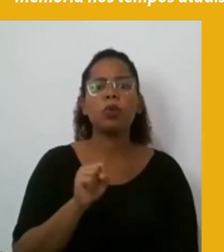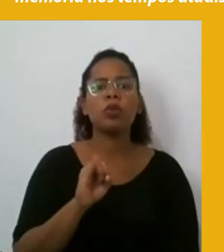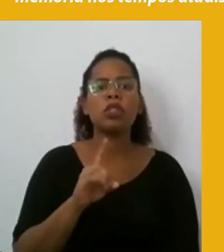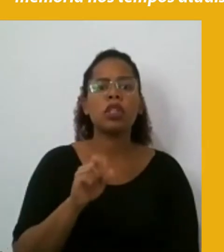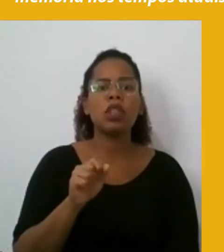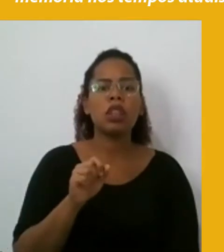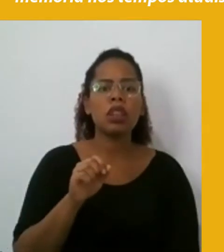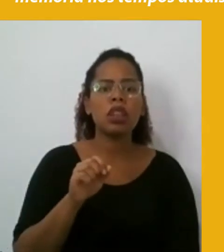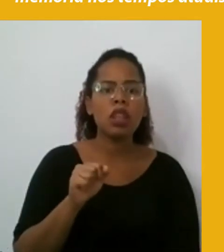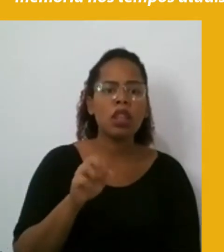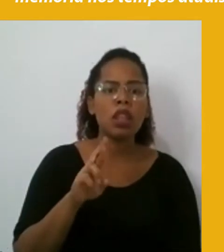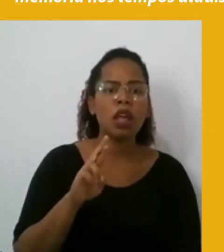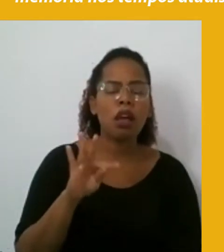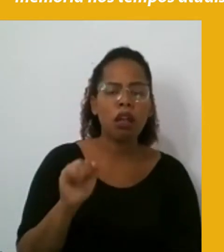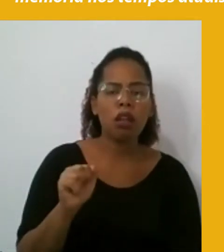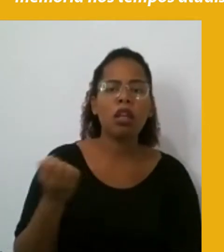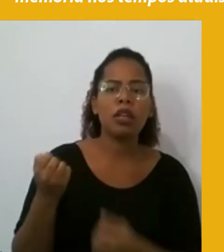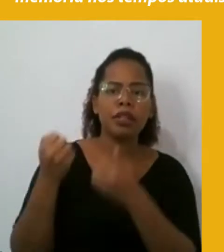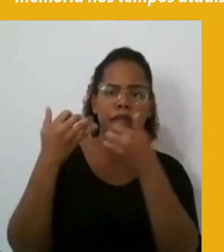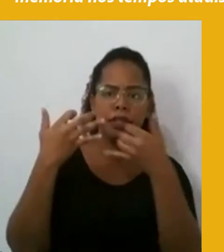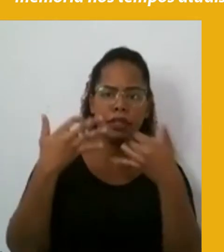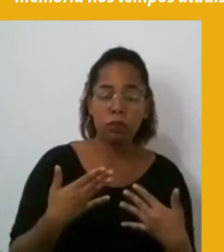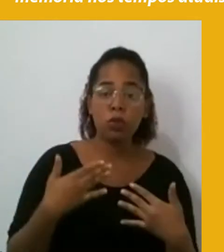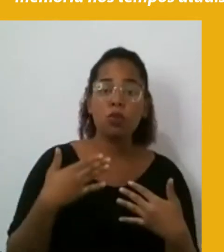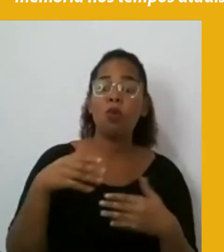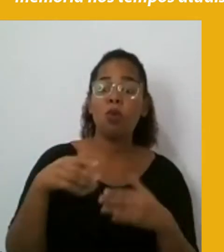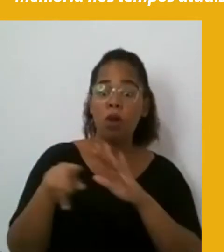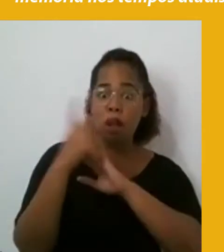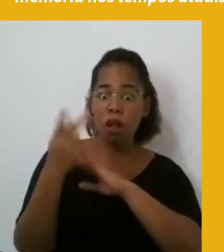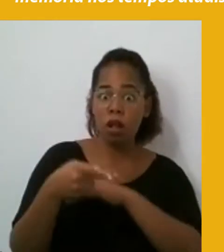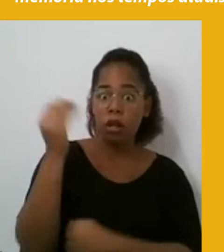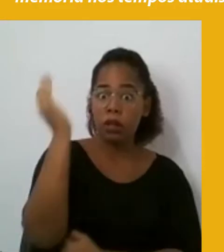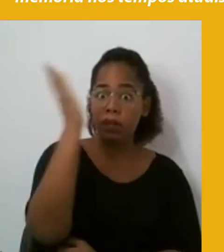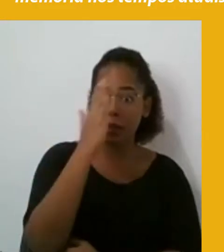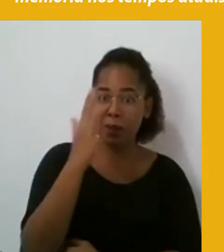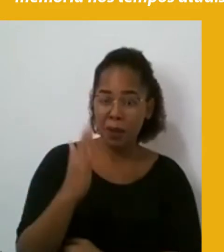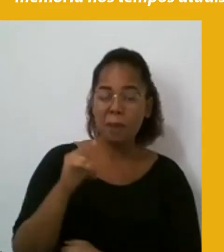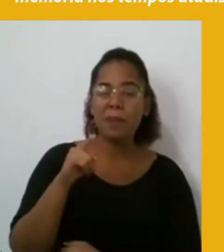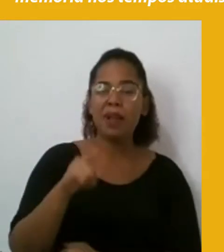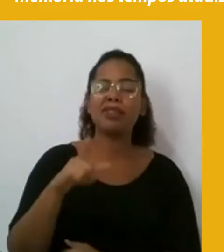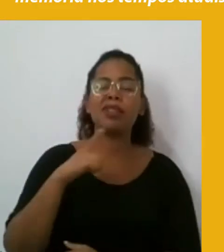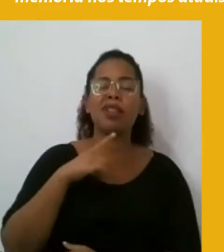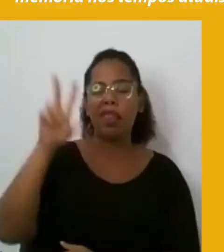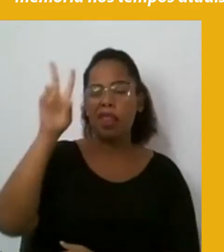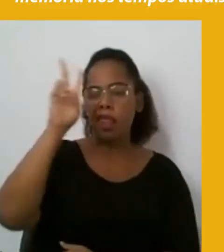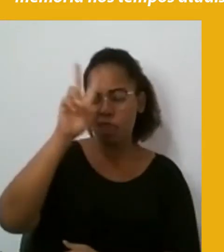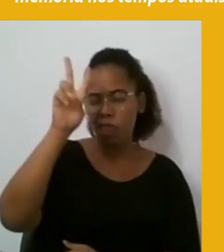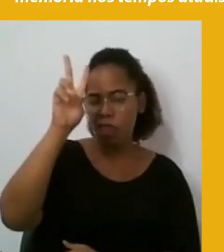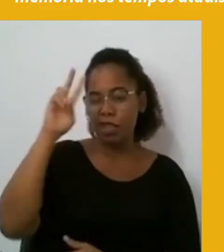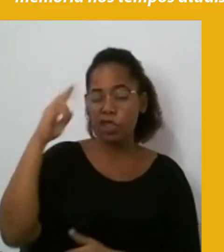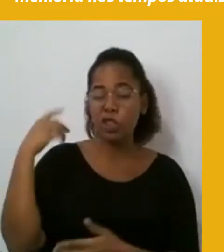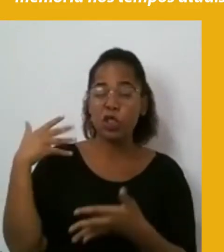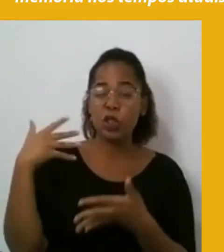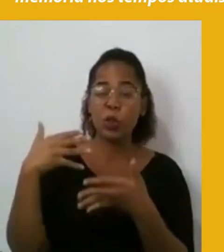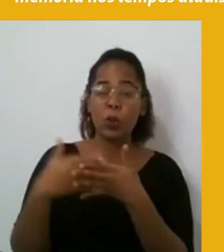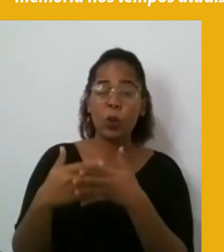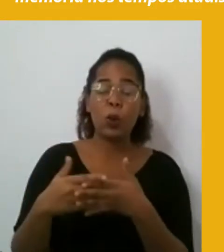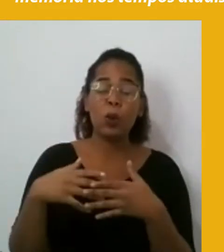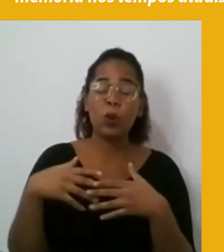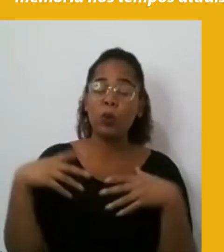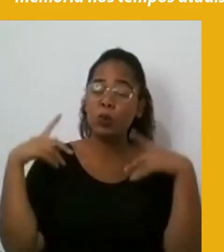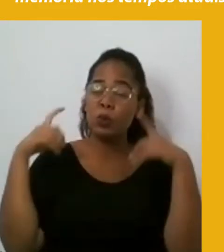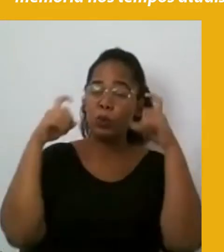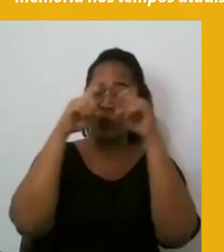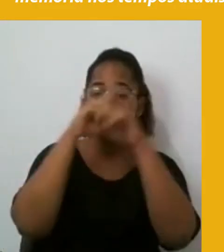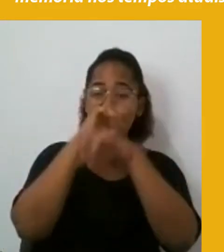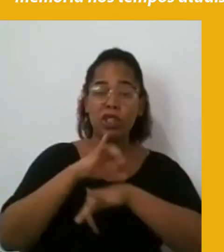né, massacrando, perseguindo, aquilo que o Darcy Ribeiro dizia, colocando os escravizados e índios numa